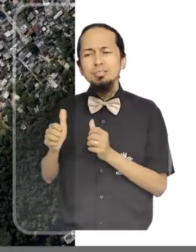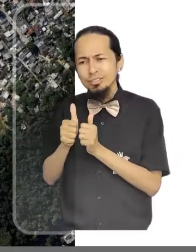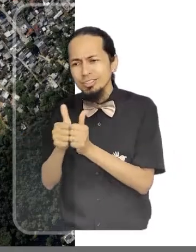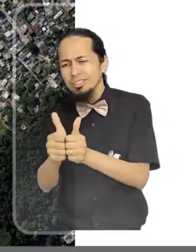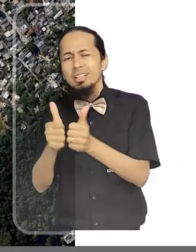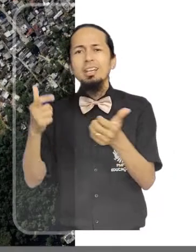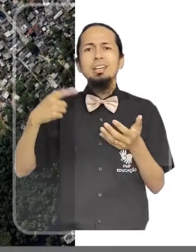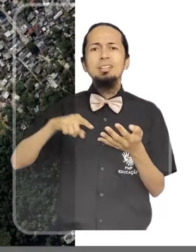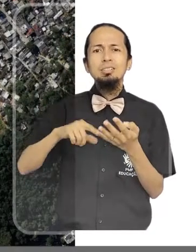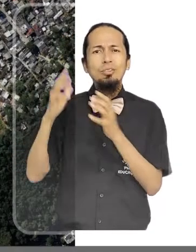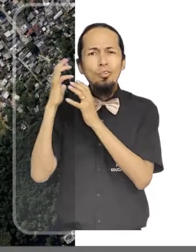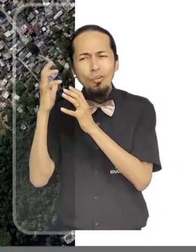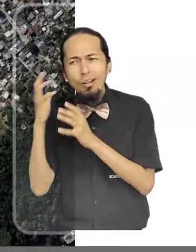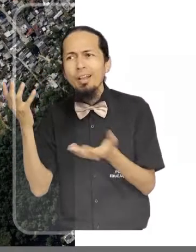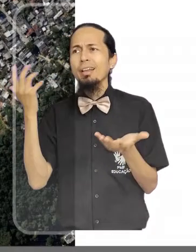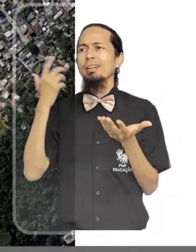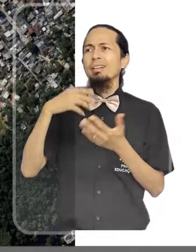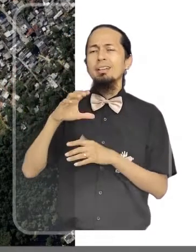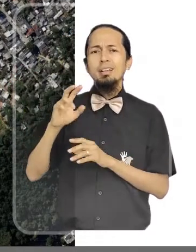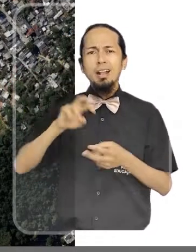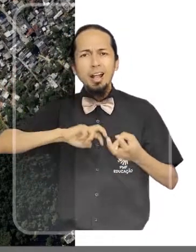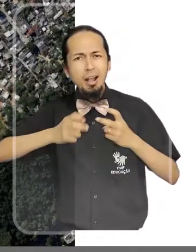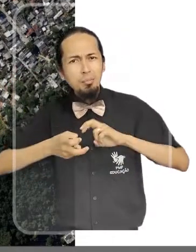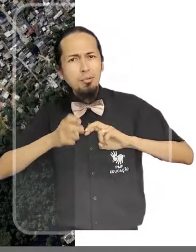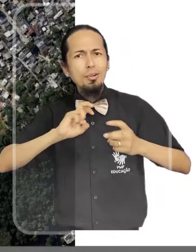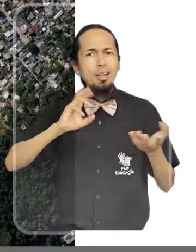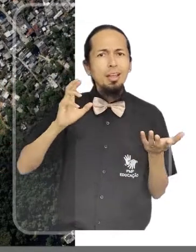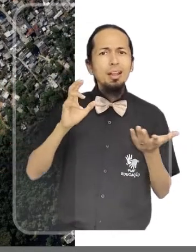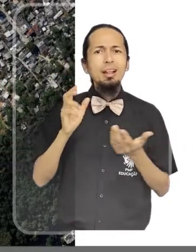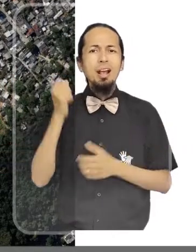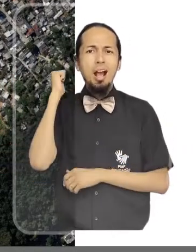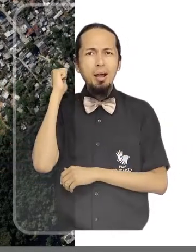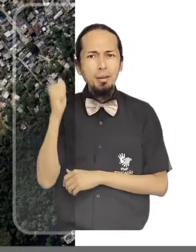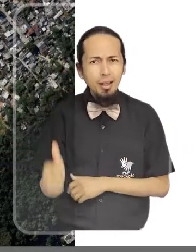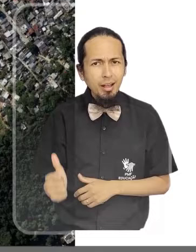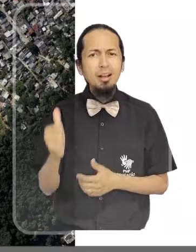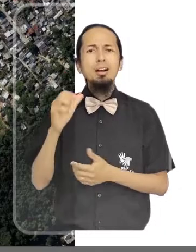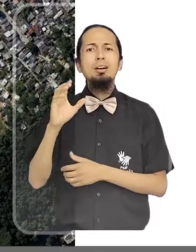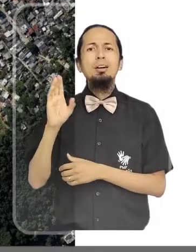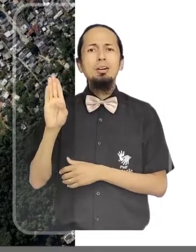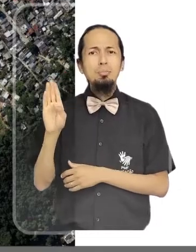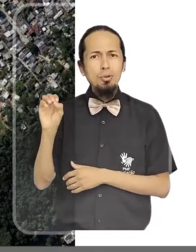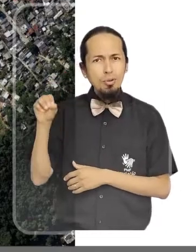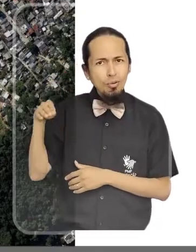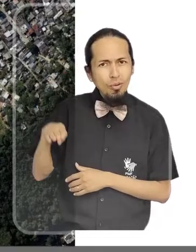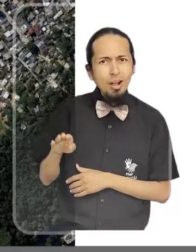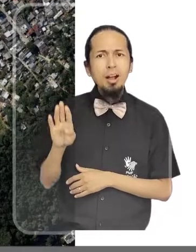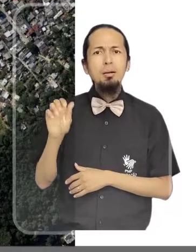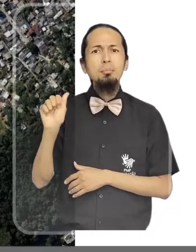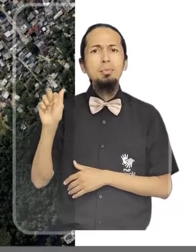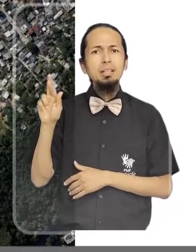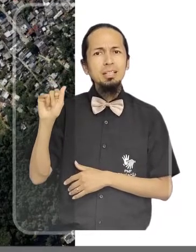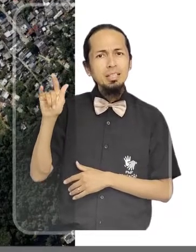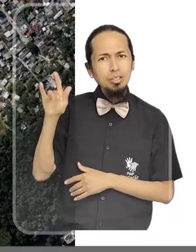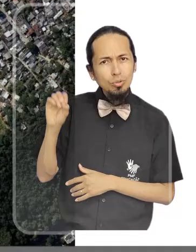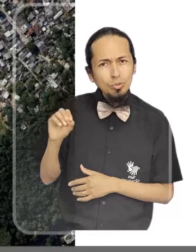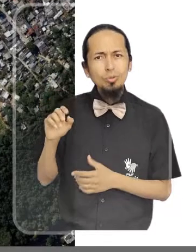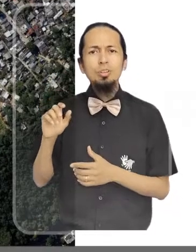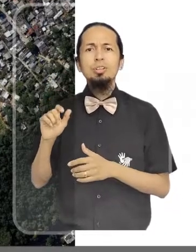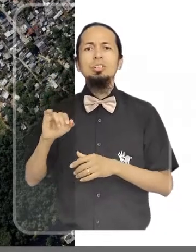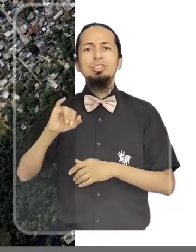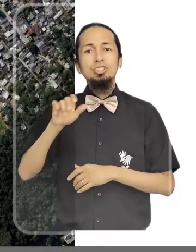Monte Cristo, Estreito, Coqueiros, Capoeiras, Abraão, Bom Abrigo e Jardim